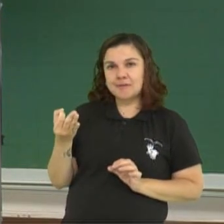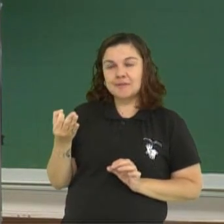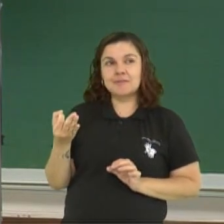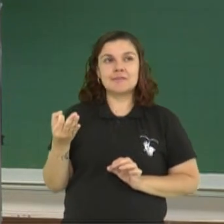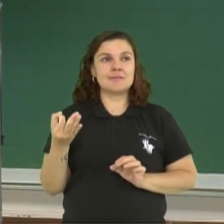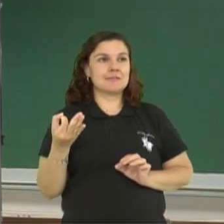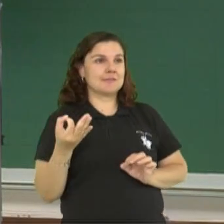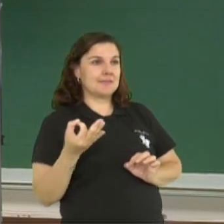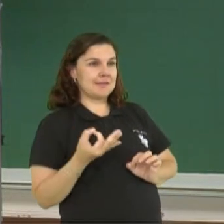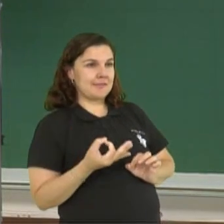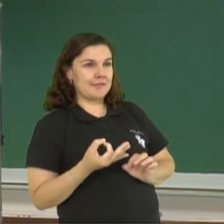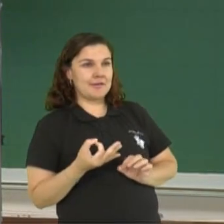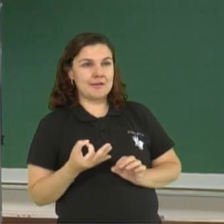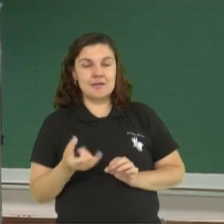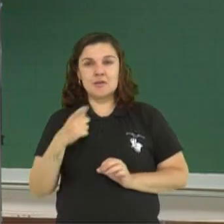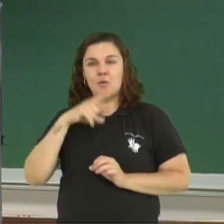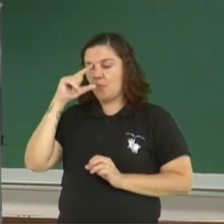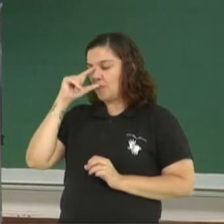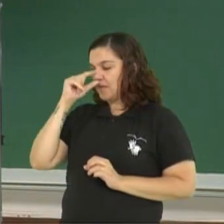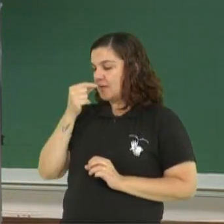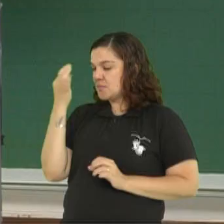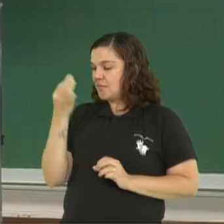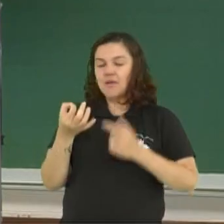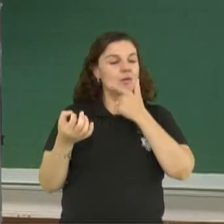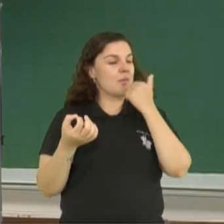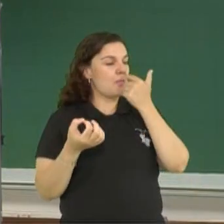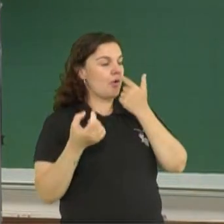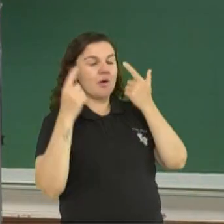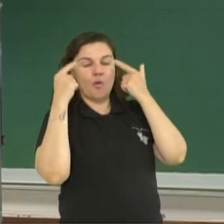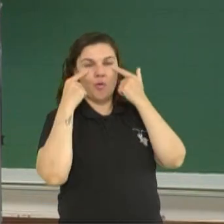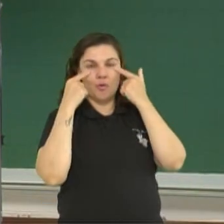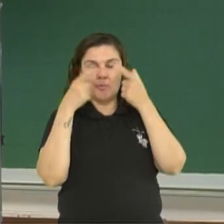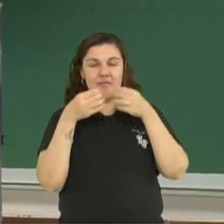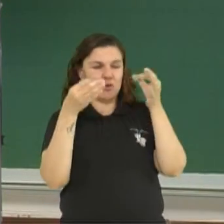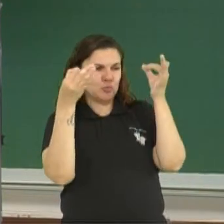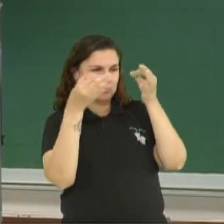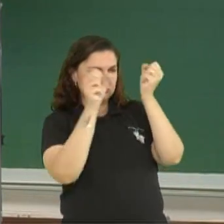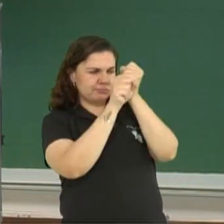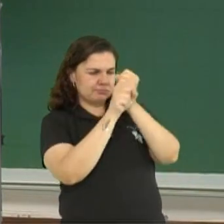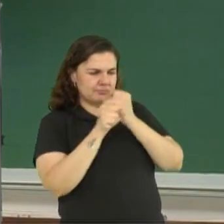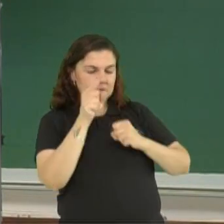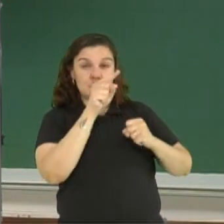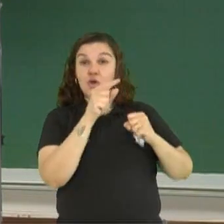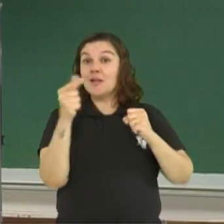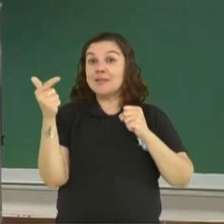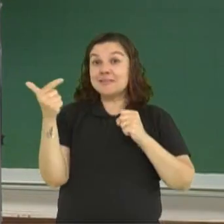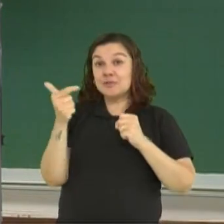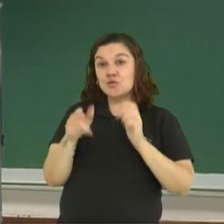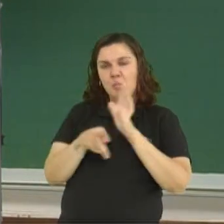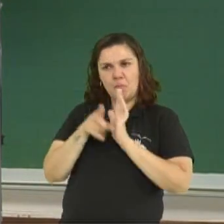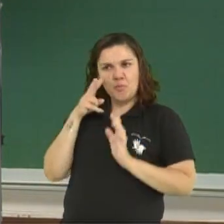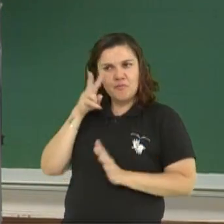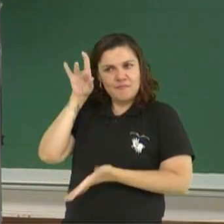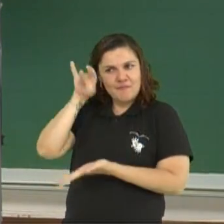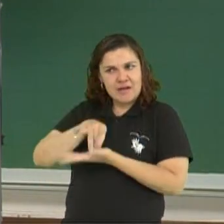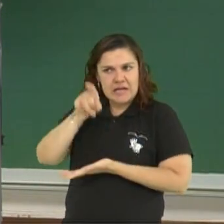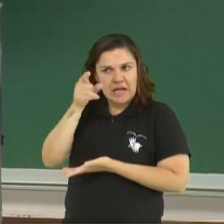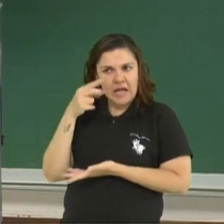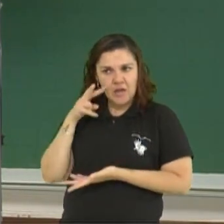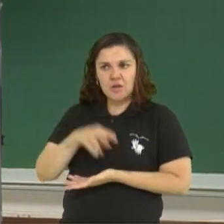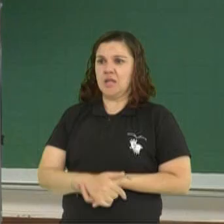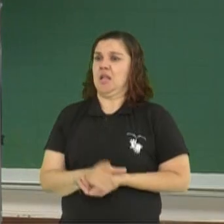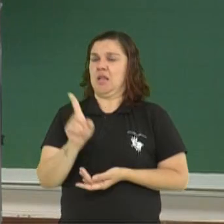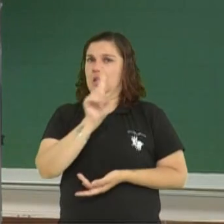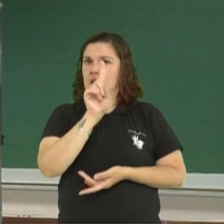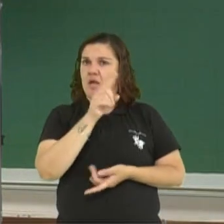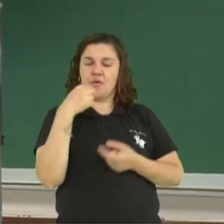seguinte manifestação: ele pegava um nariz perfeito, uma boca perfeita, um olho perfeito e fazia uma escultura. Então, não existia a literalidade daquilo que eu estou vendo, mas ele queria fazer uma coisa